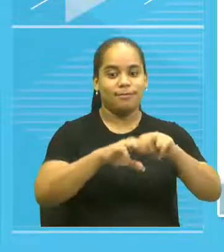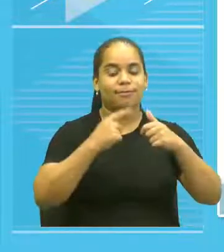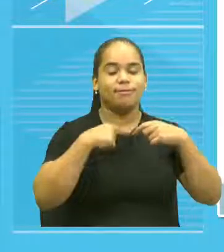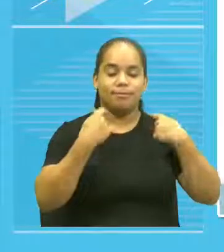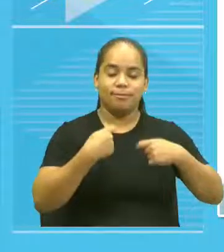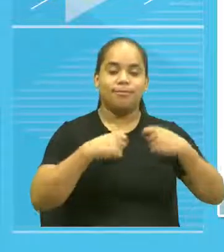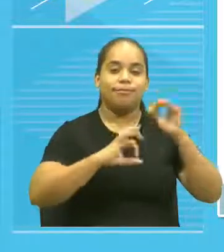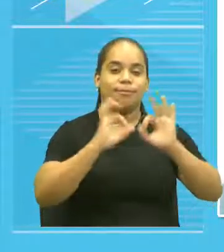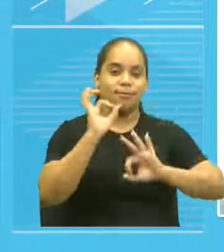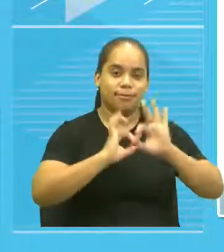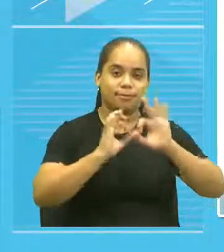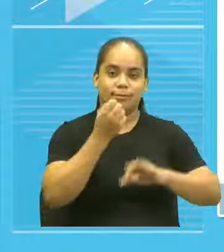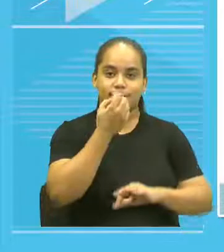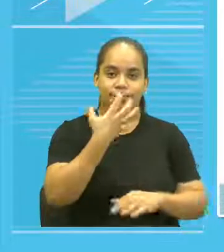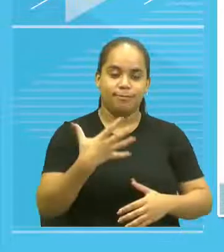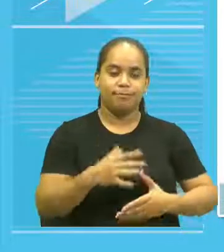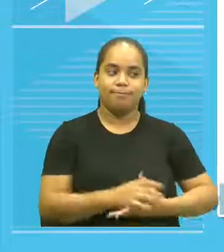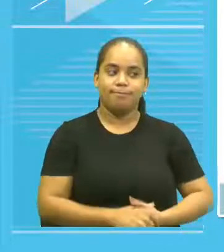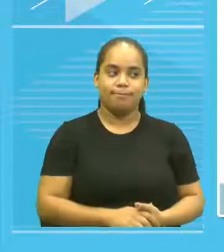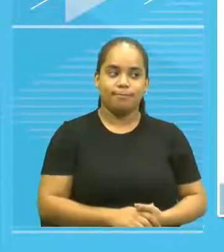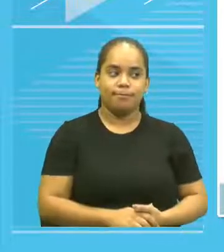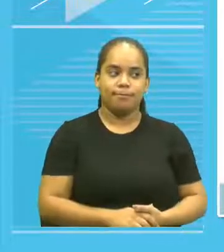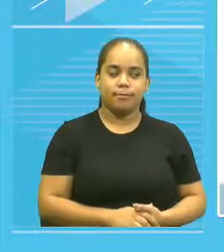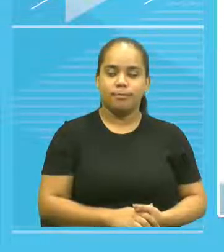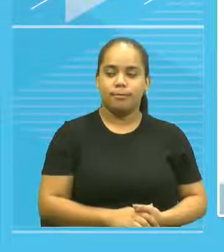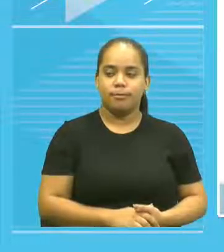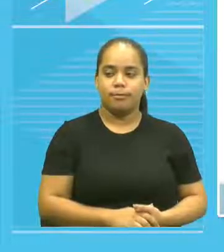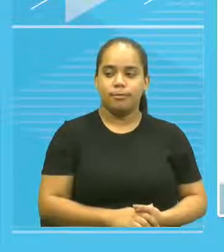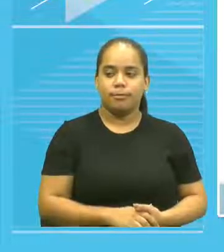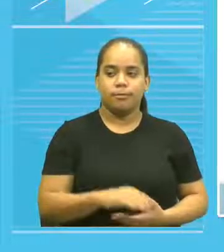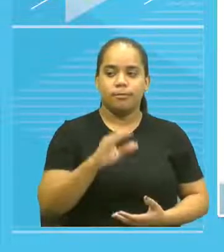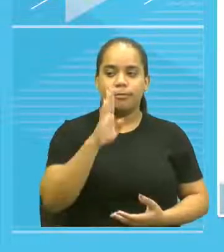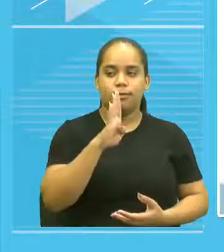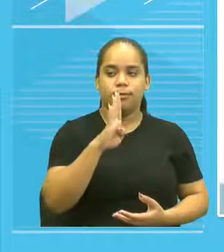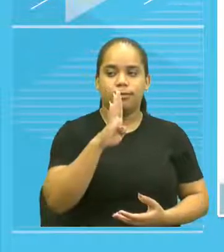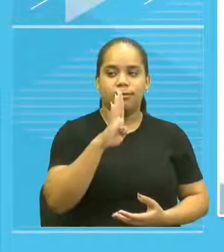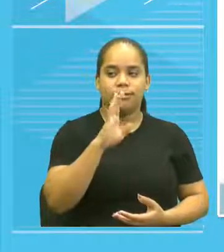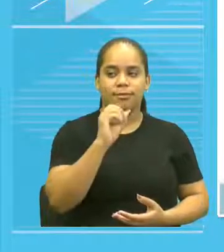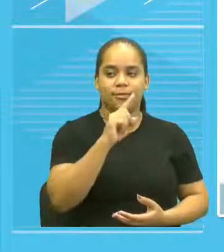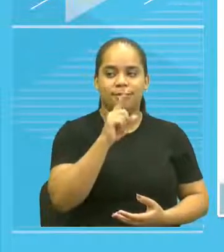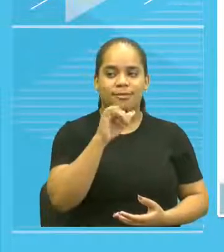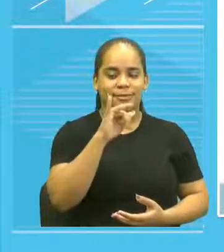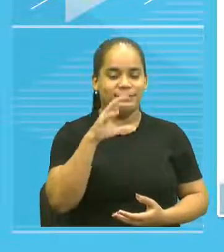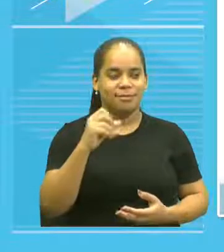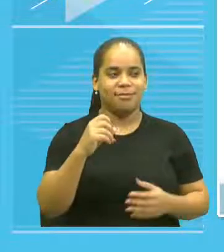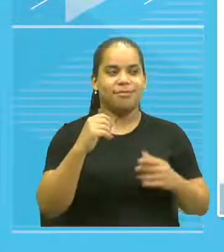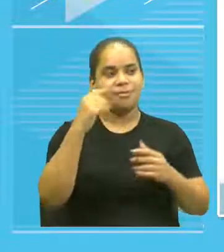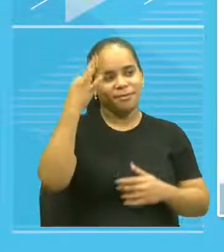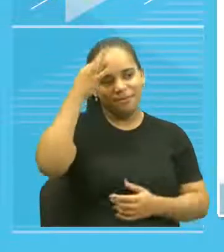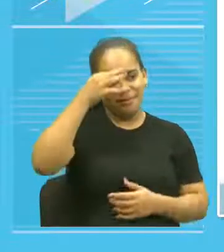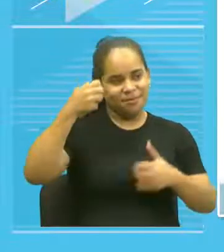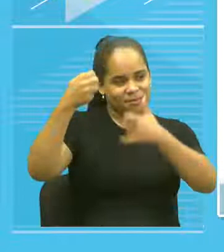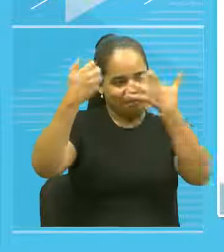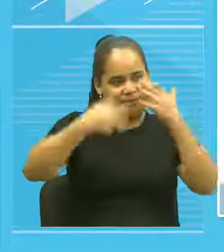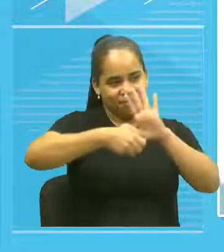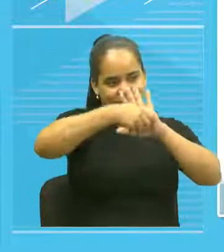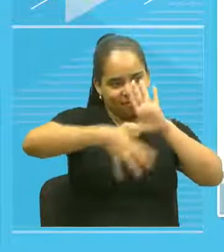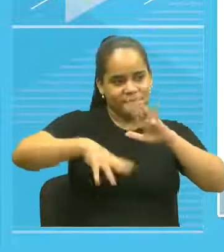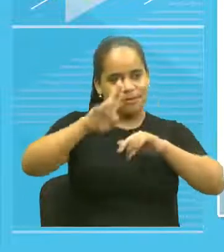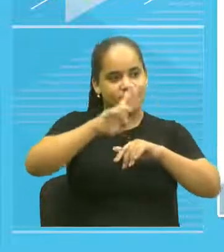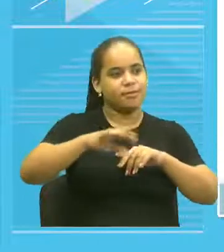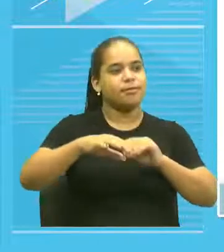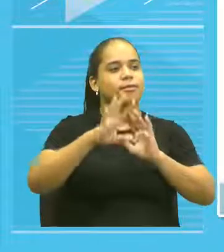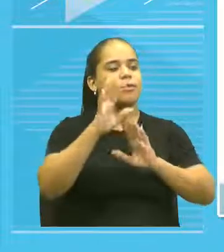ser bem construído bósio que é um teórico explica que quando essa figura de linguagem usado no contexto Rural